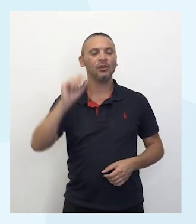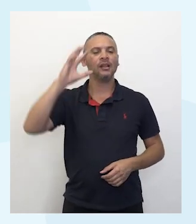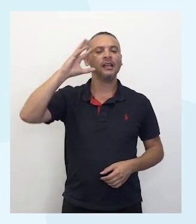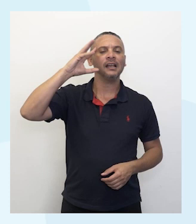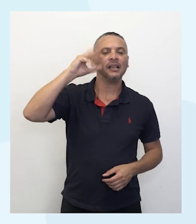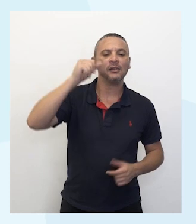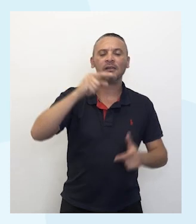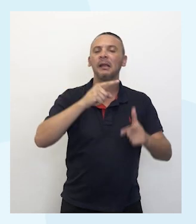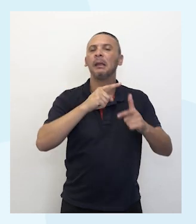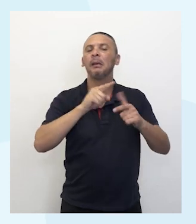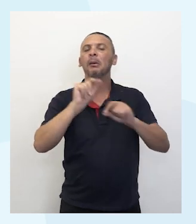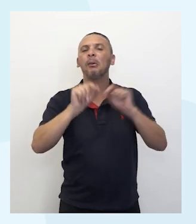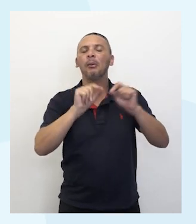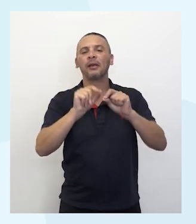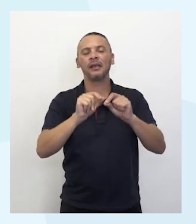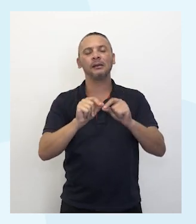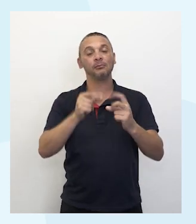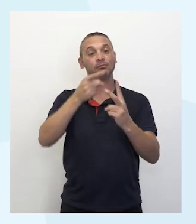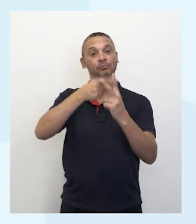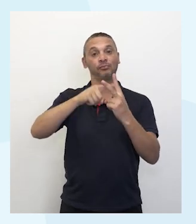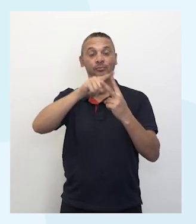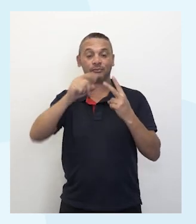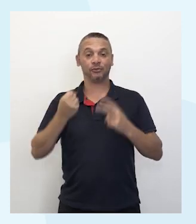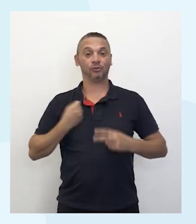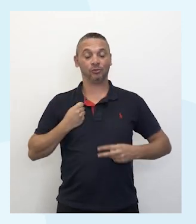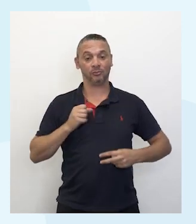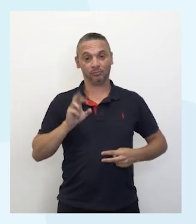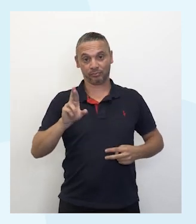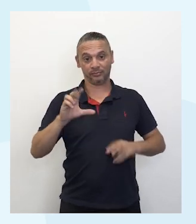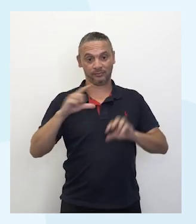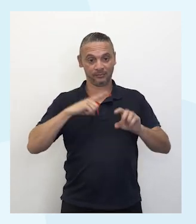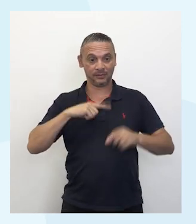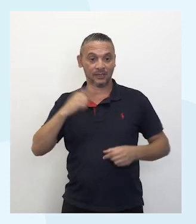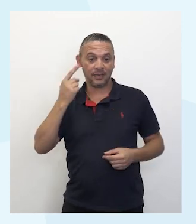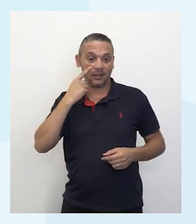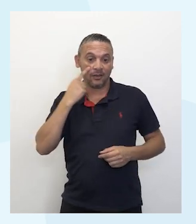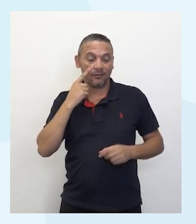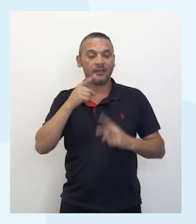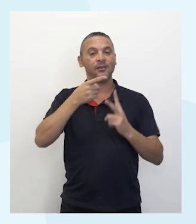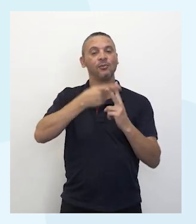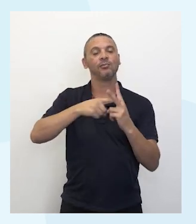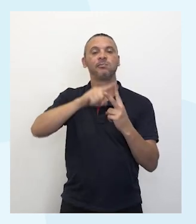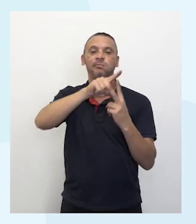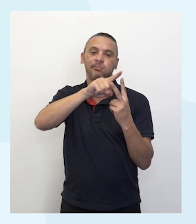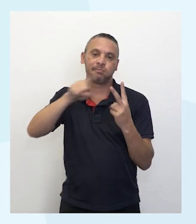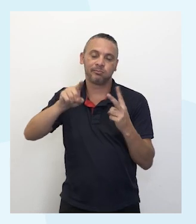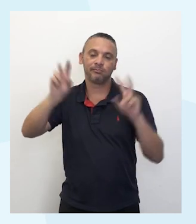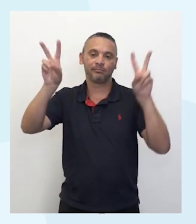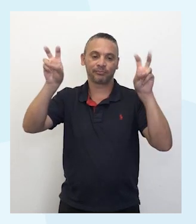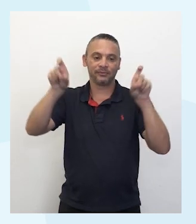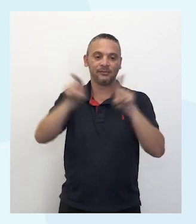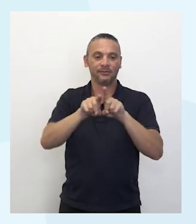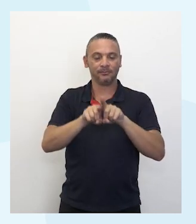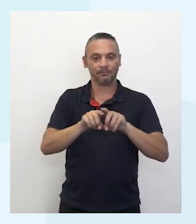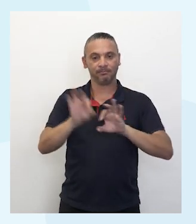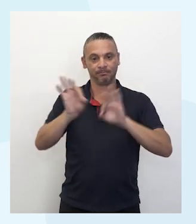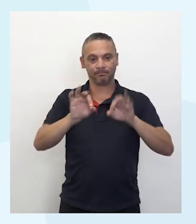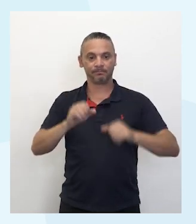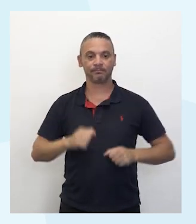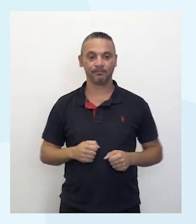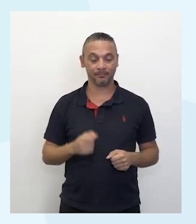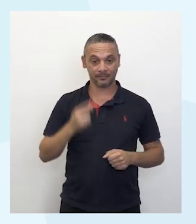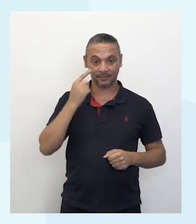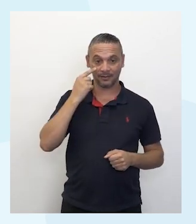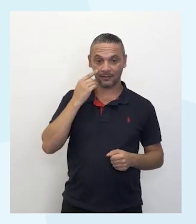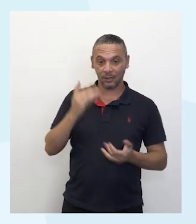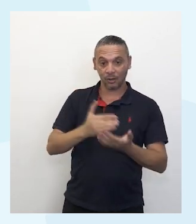situações, problemas que envolvem operações com números racionais. Nesse caso, a gente vai falar só das radiciações e das propriedades, tá certo? E aí nós